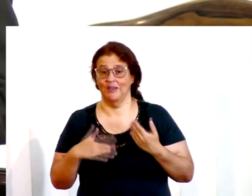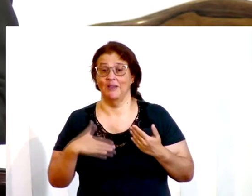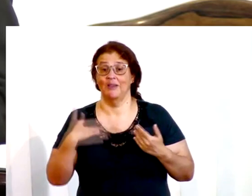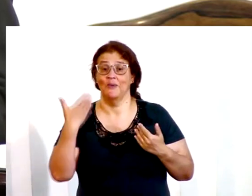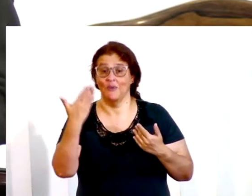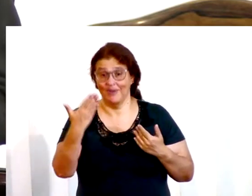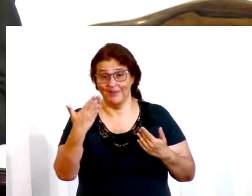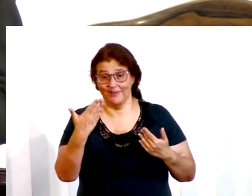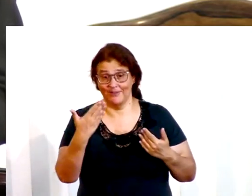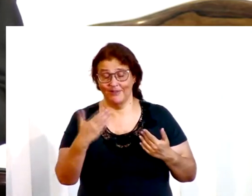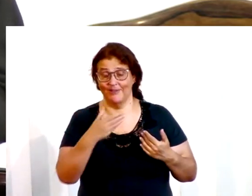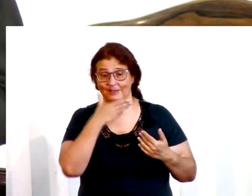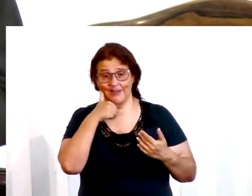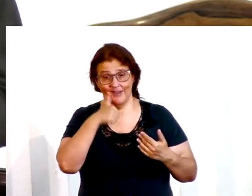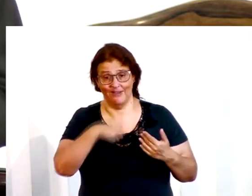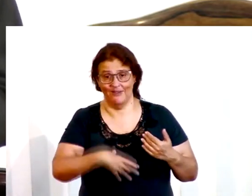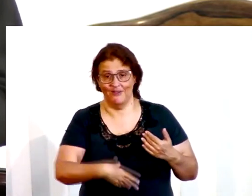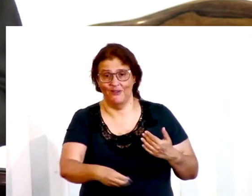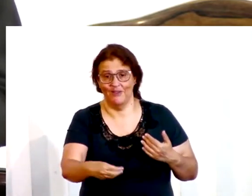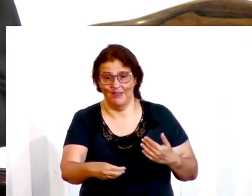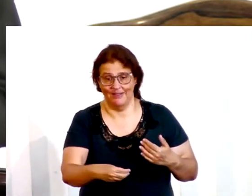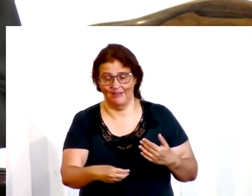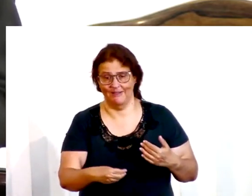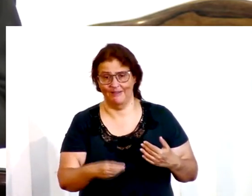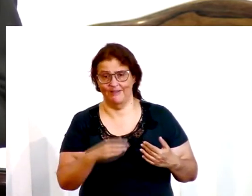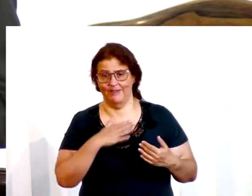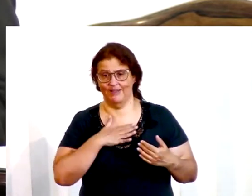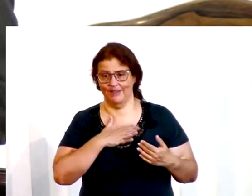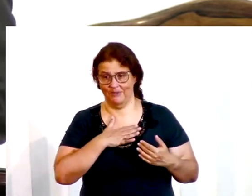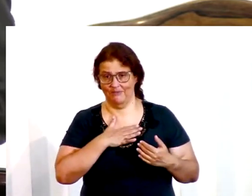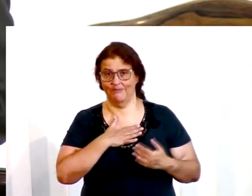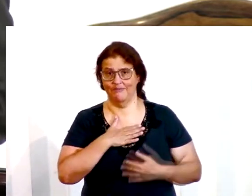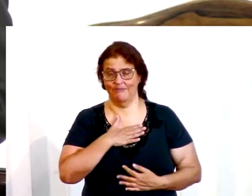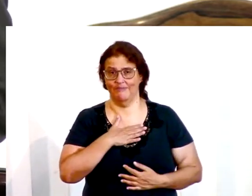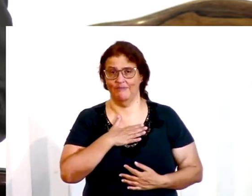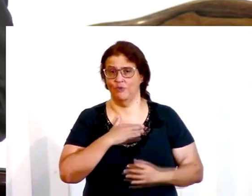comigo, farei tudo que eu puder